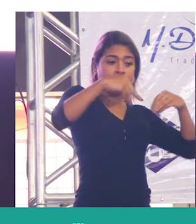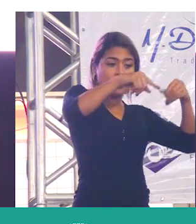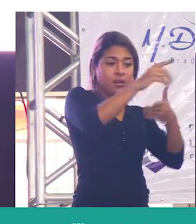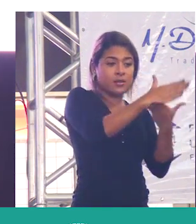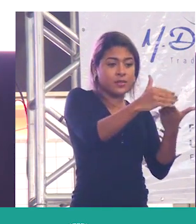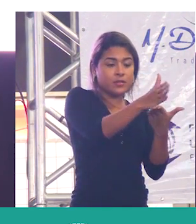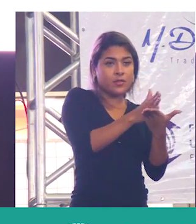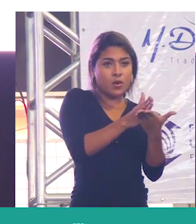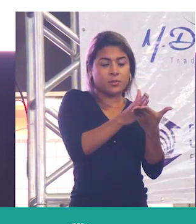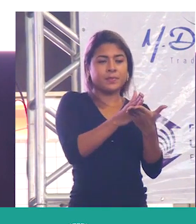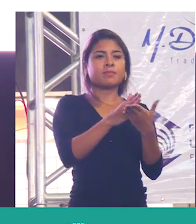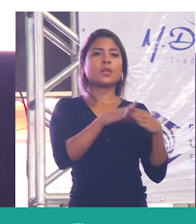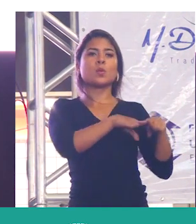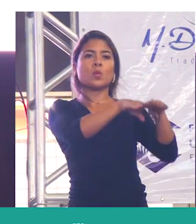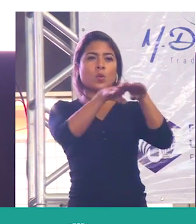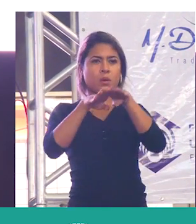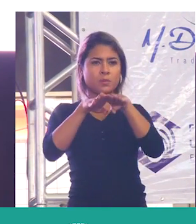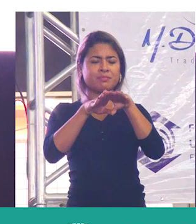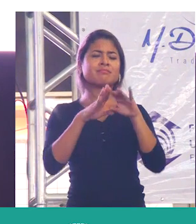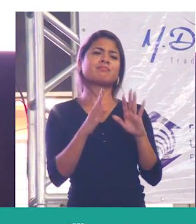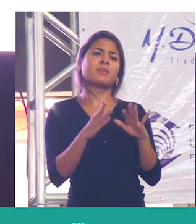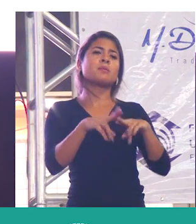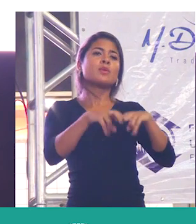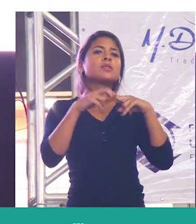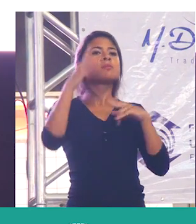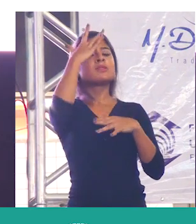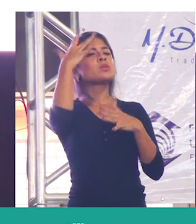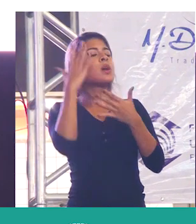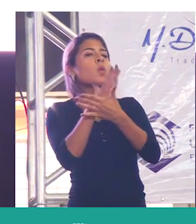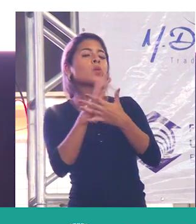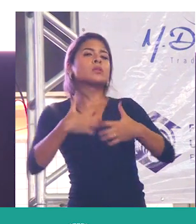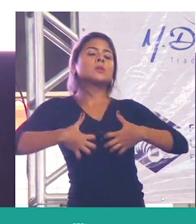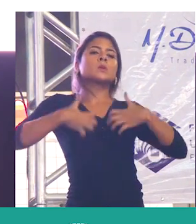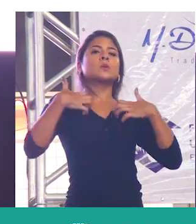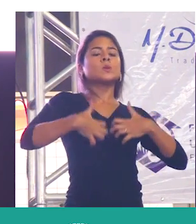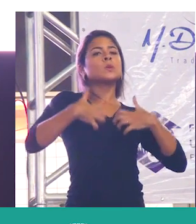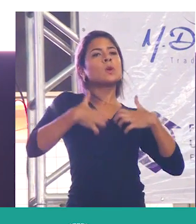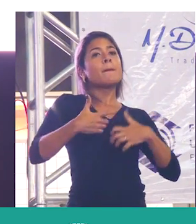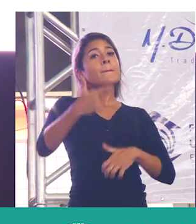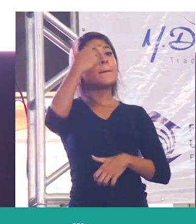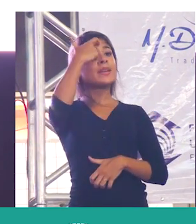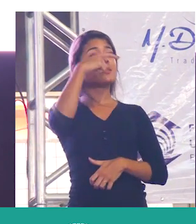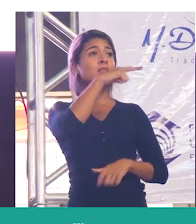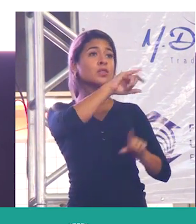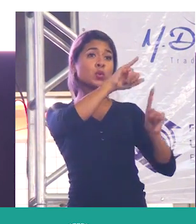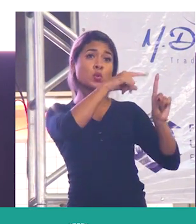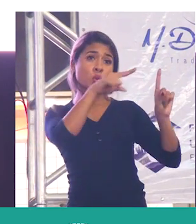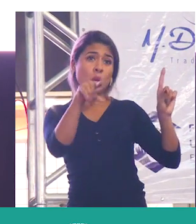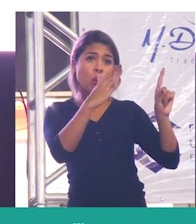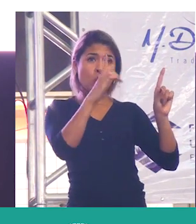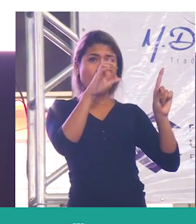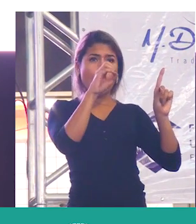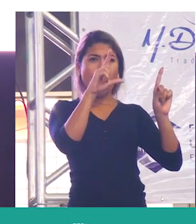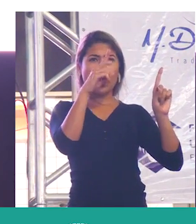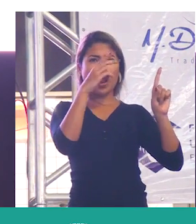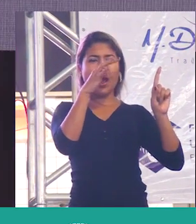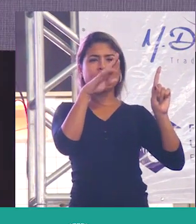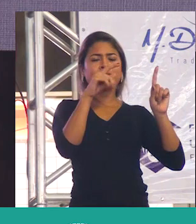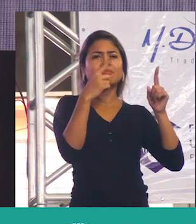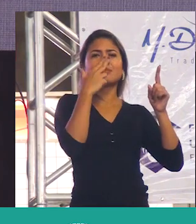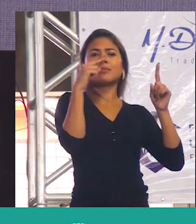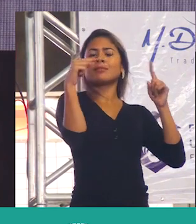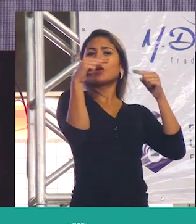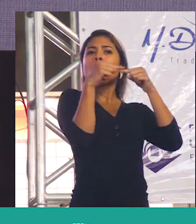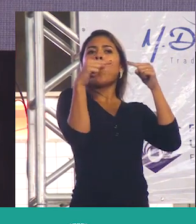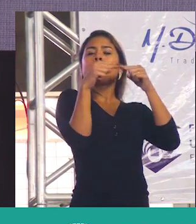Então, pessoal, isso incomodou muita gente que via nele, João Goulart, um tremendo comunista,